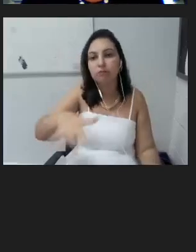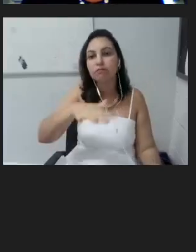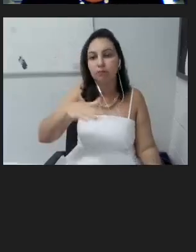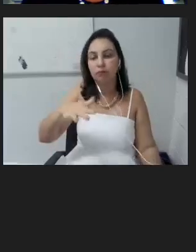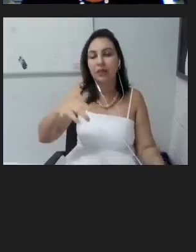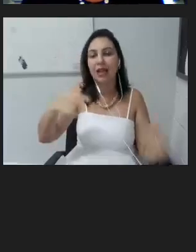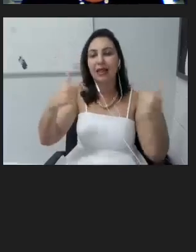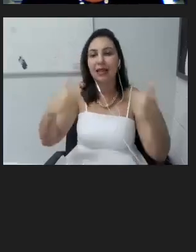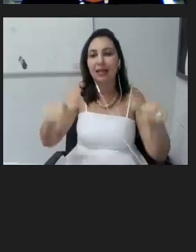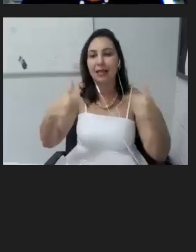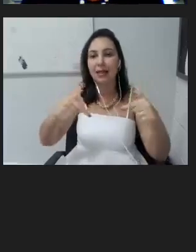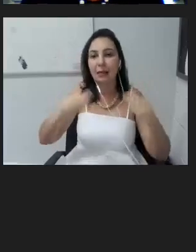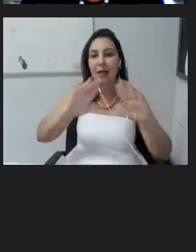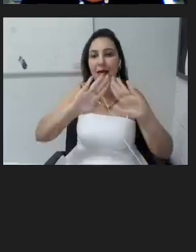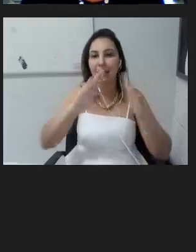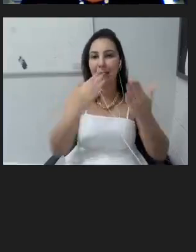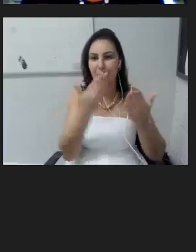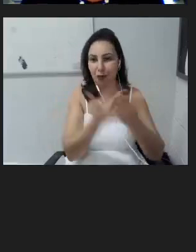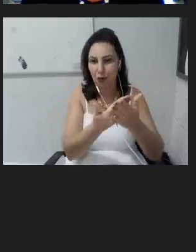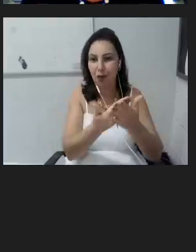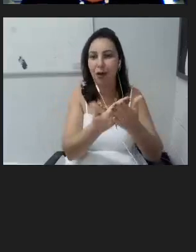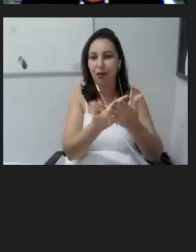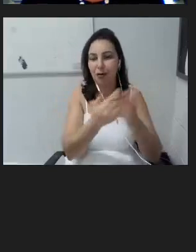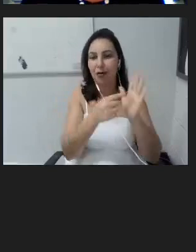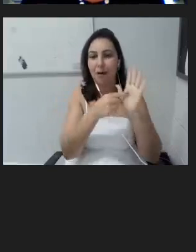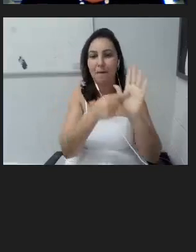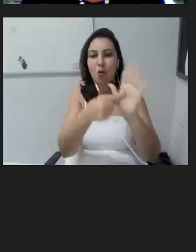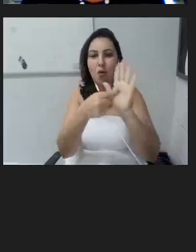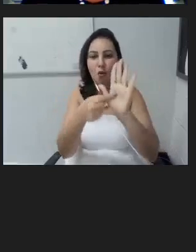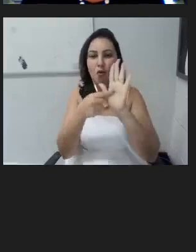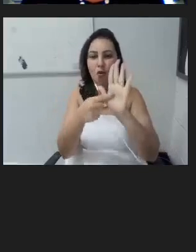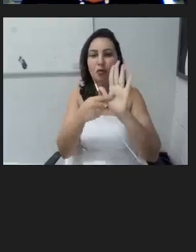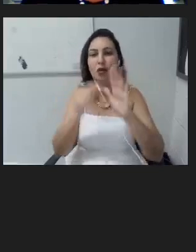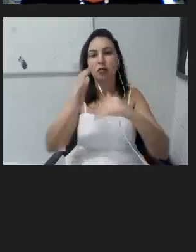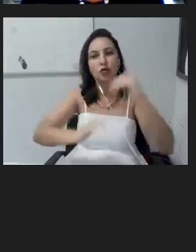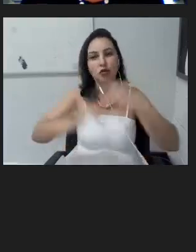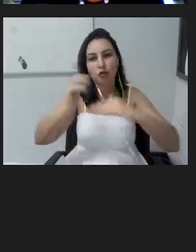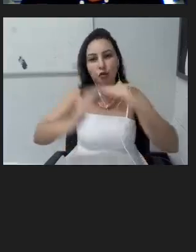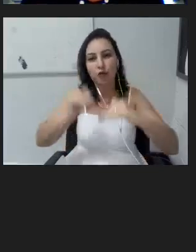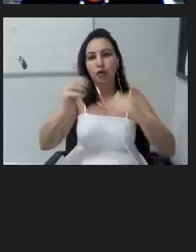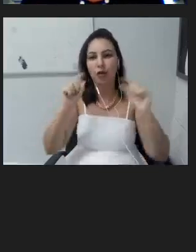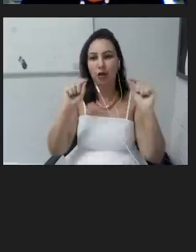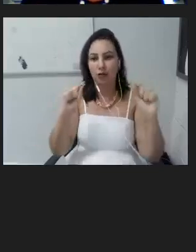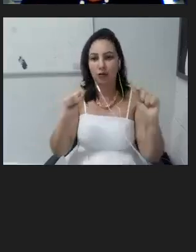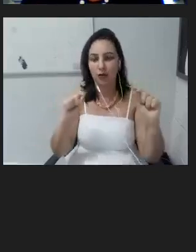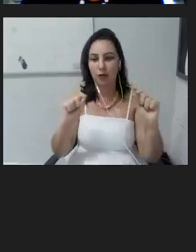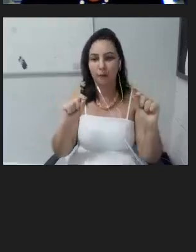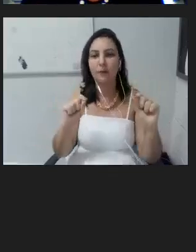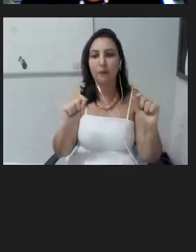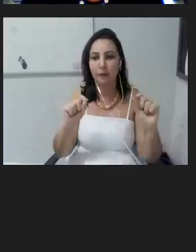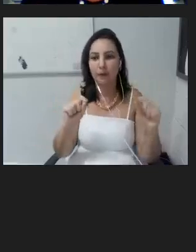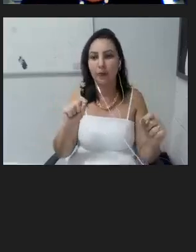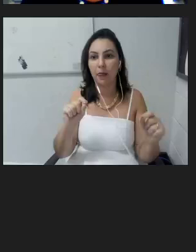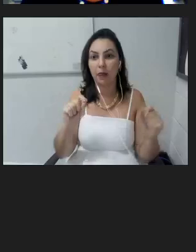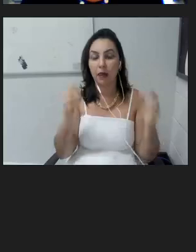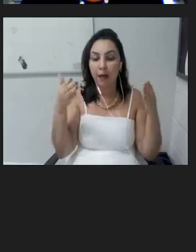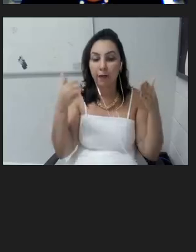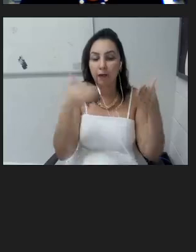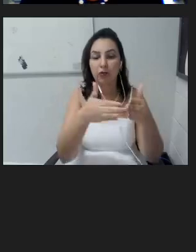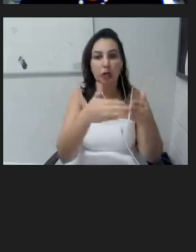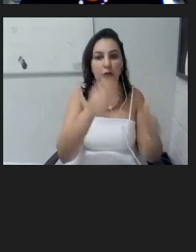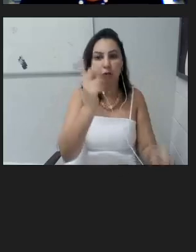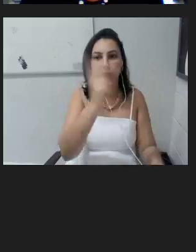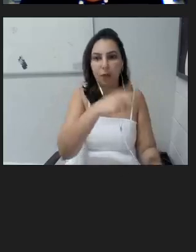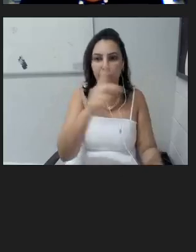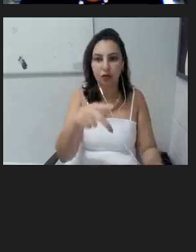espaços educacionais, apresentando a partir de funções técnicas. É muito voltado para o docente, mas